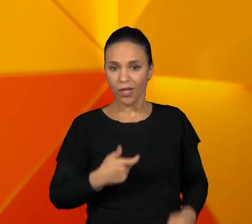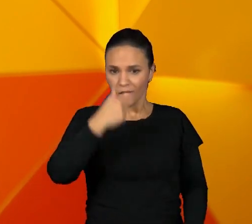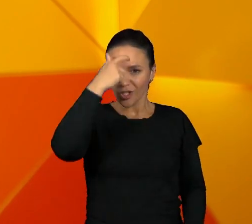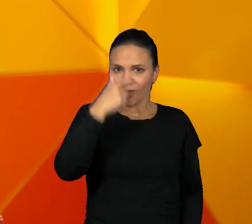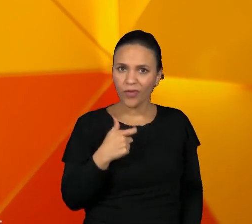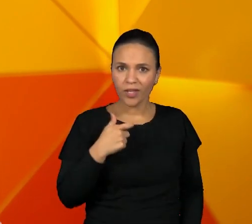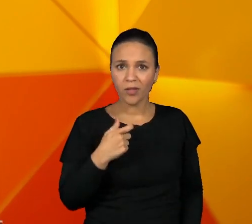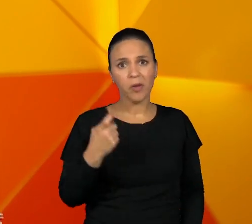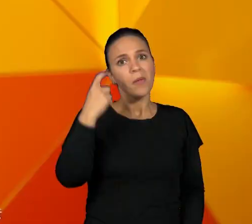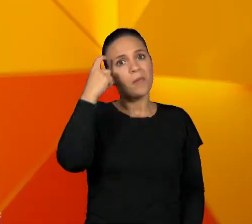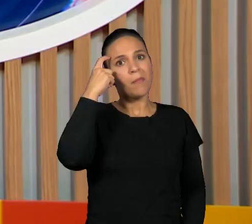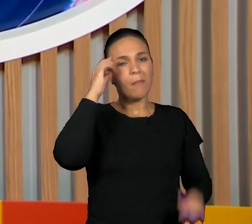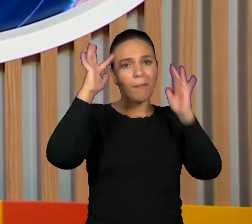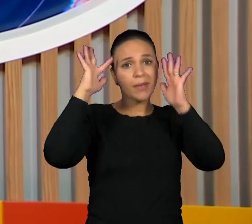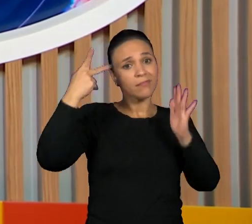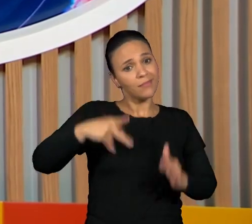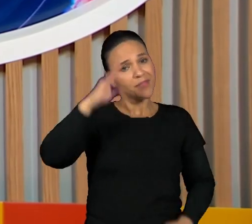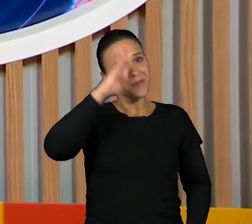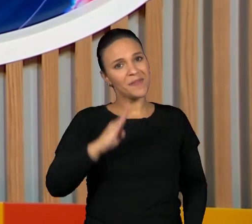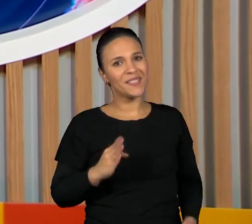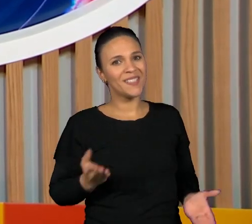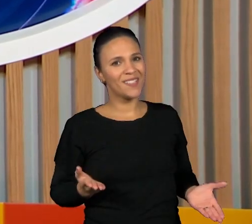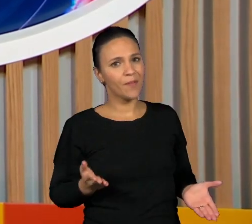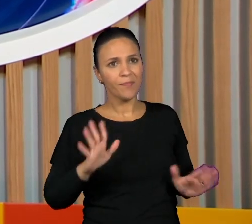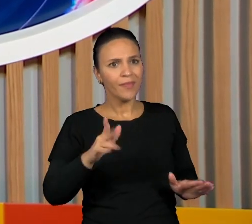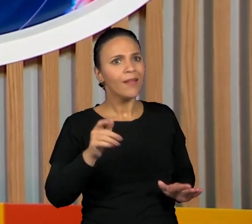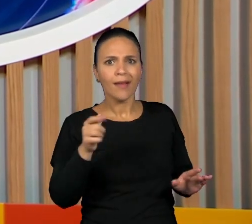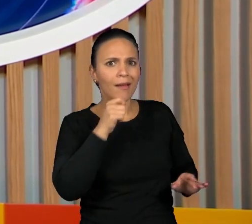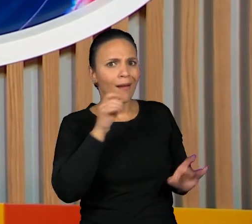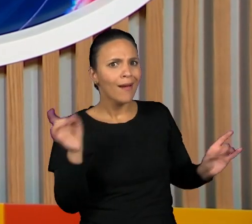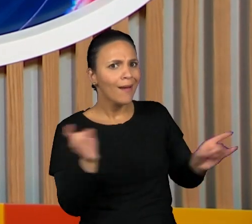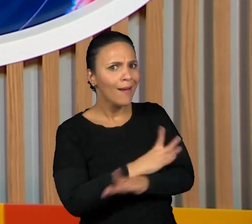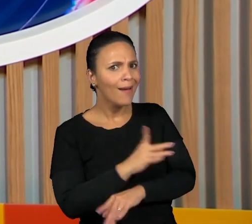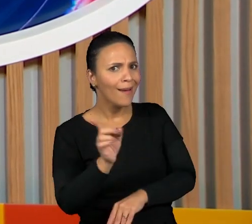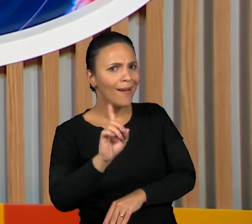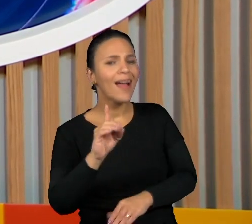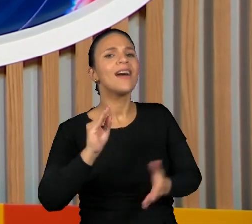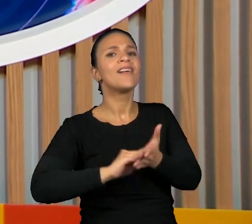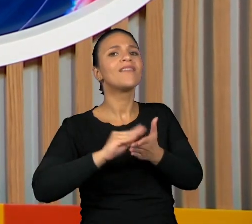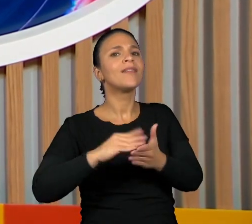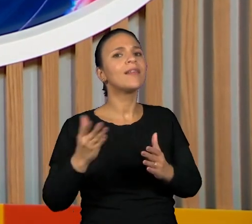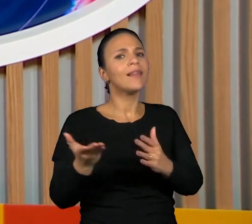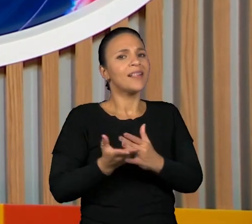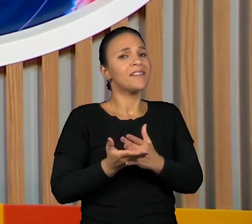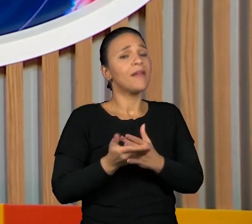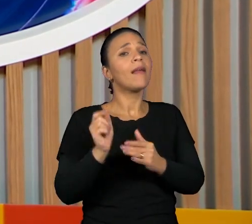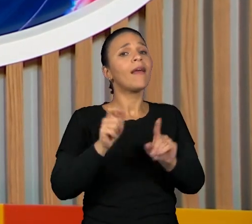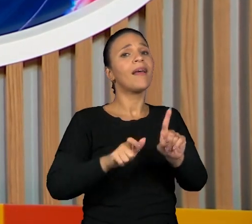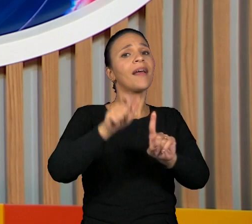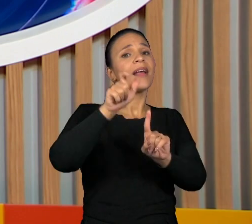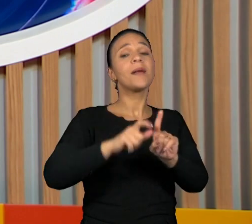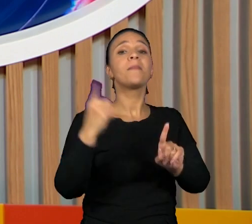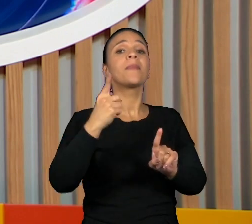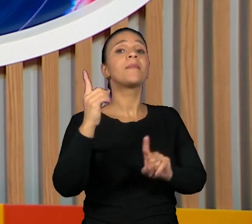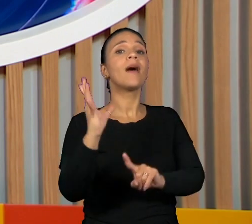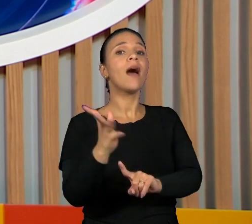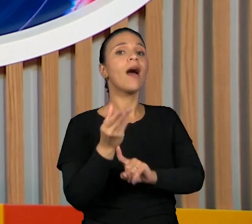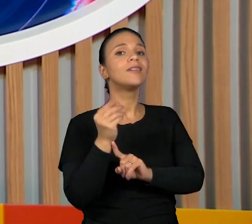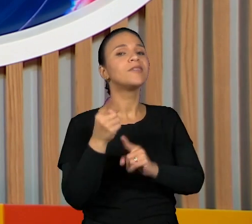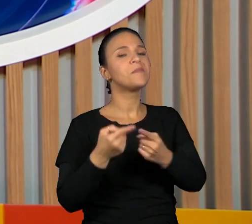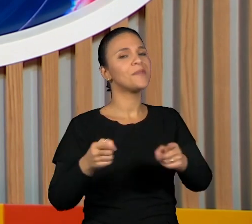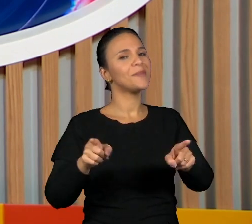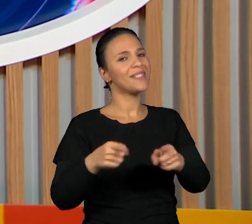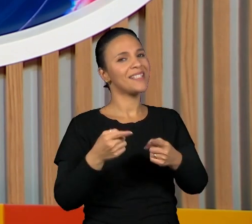produtivos aqui no nosso país. E ainda não acabou, não. Depois do intervalo, a gente vai falar daquela que é considerada a primeira arte,